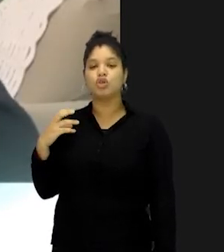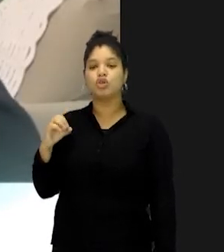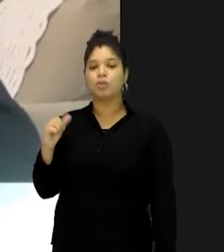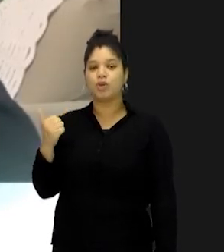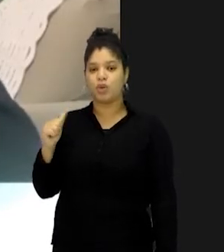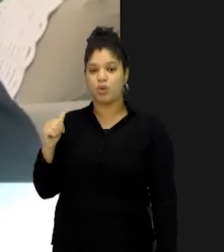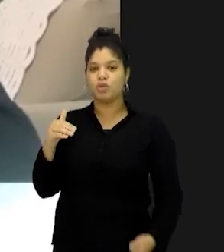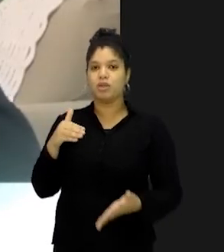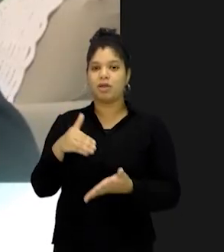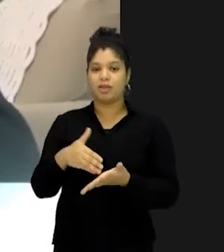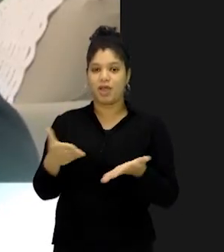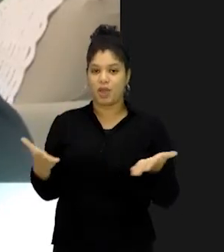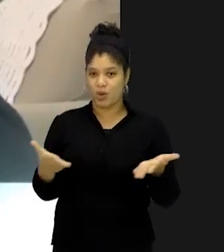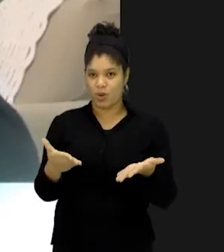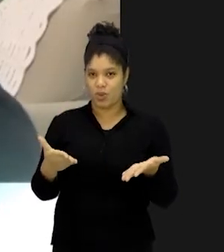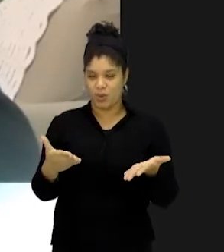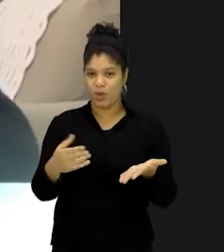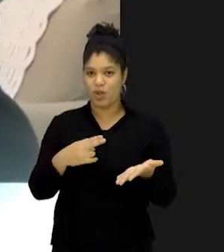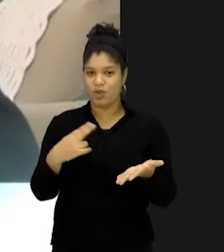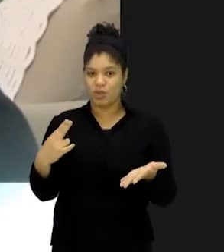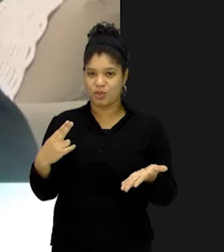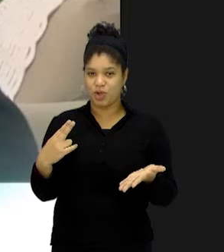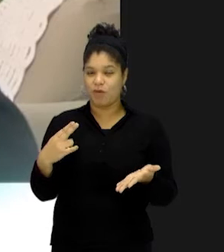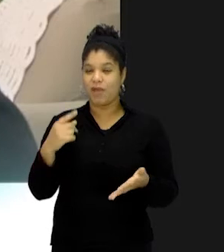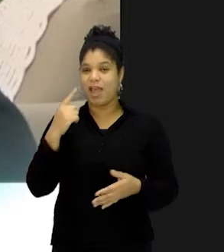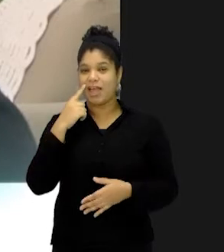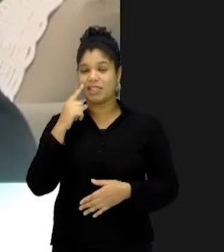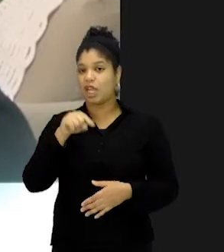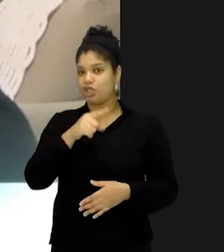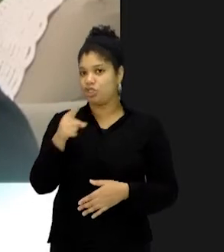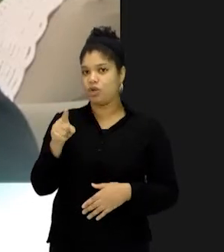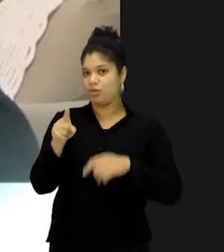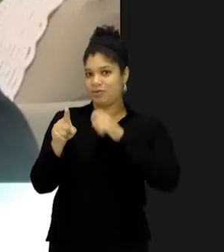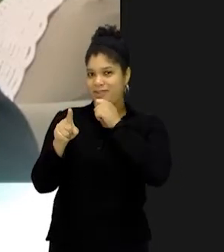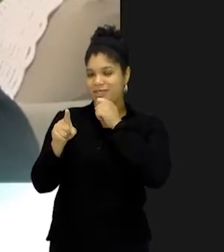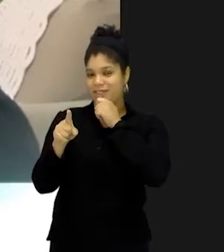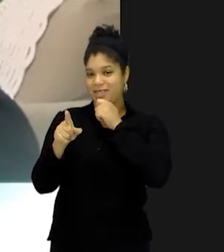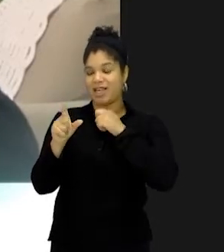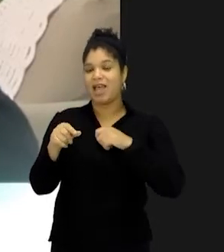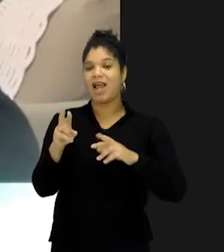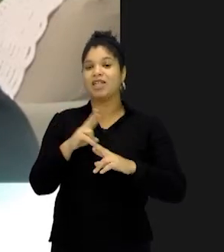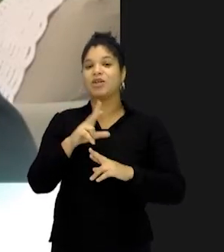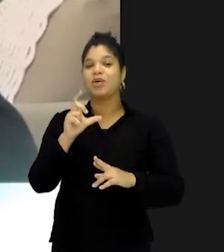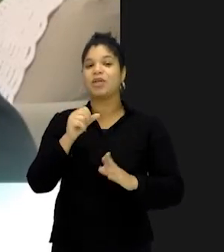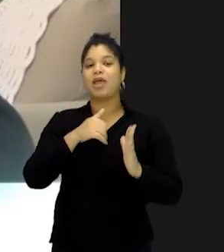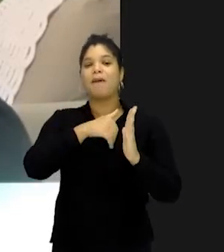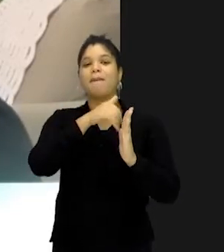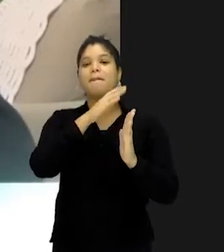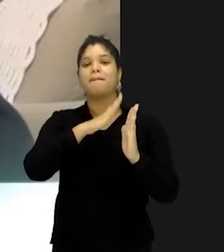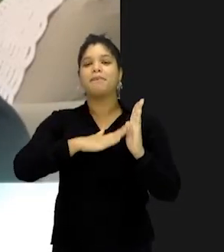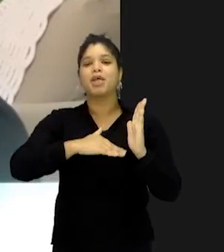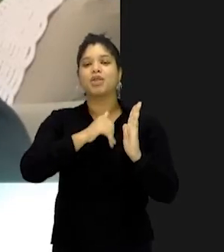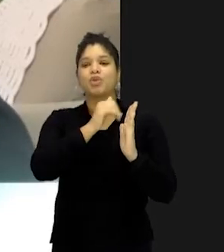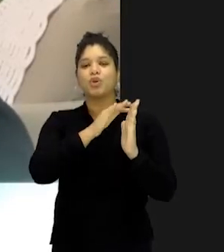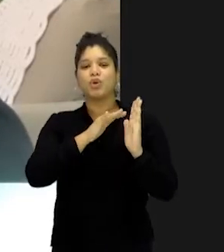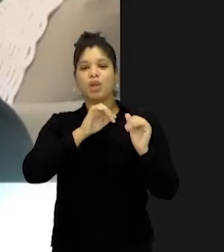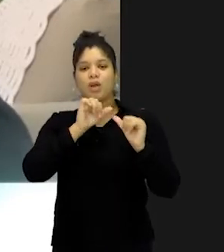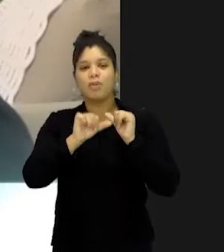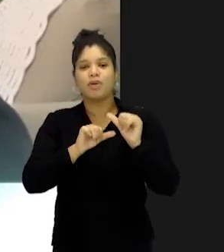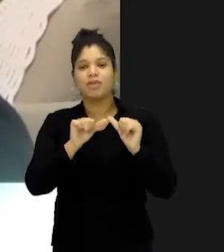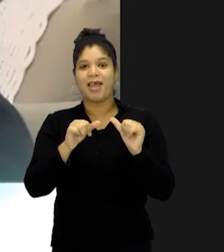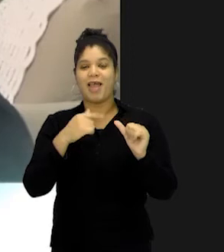nome Sebastião, sem o tio, mais relacionado à pintura, que eu mudei o estilo da pintura, tal.